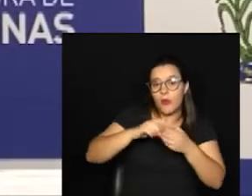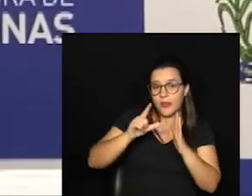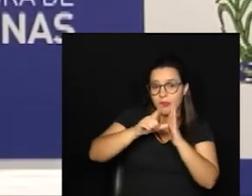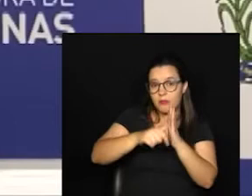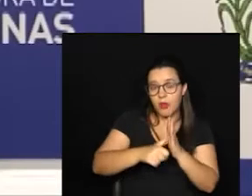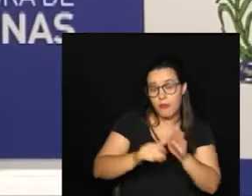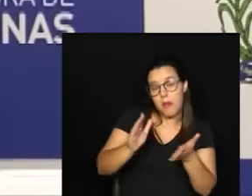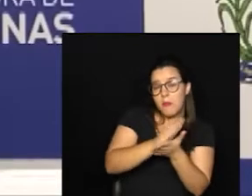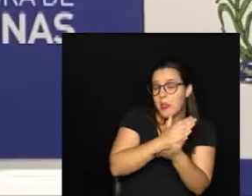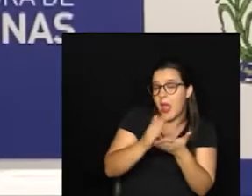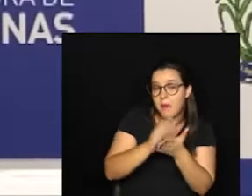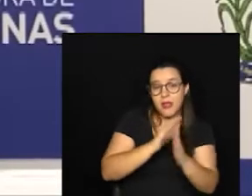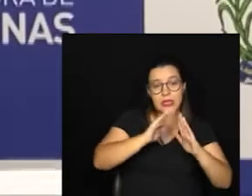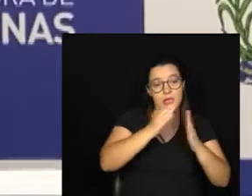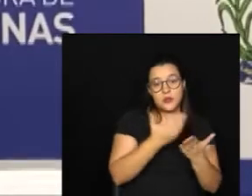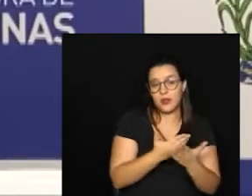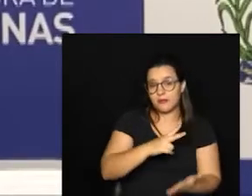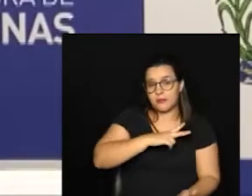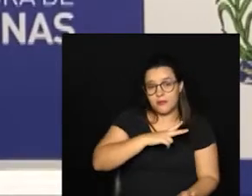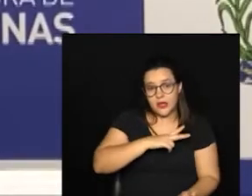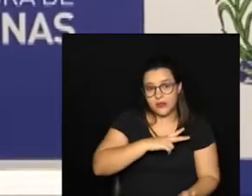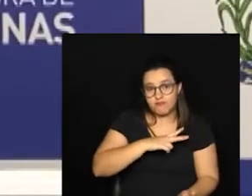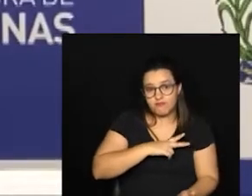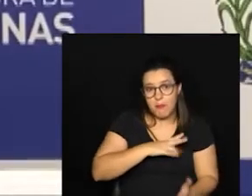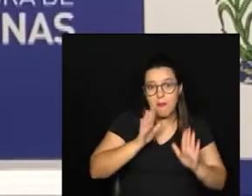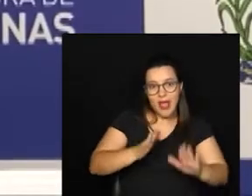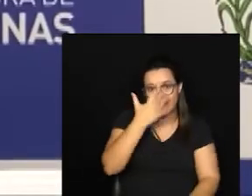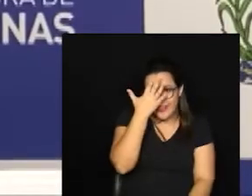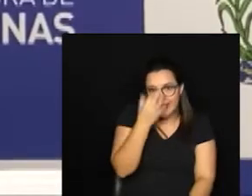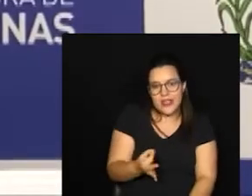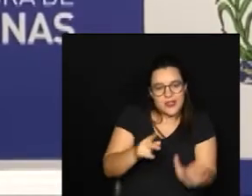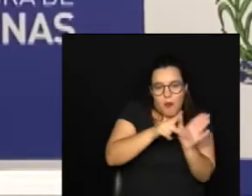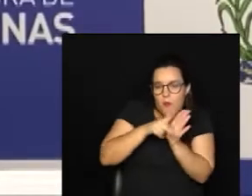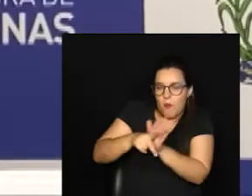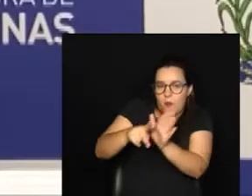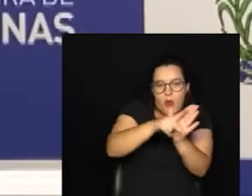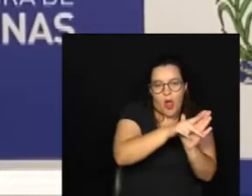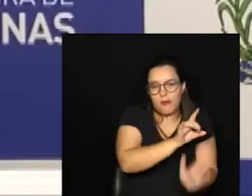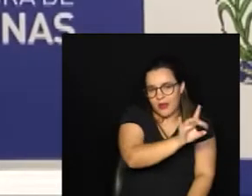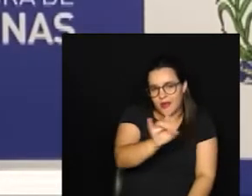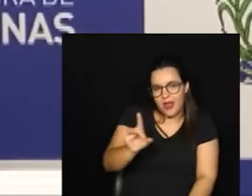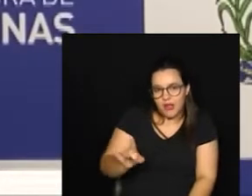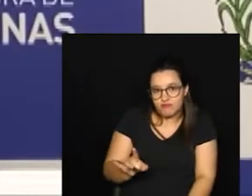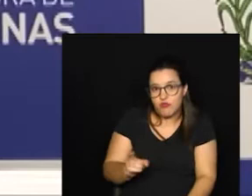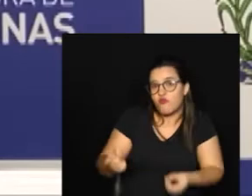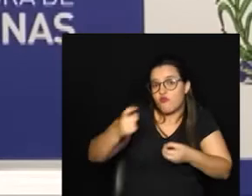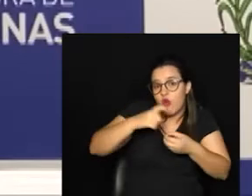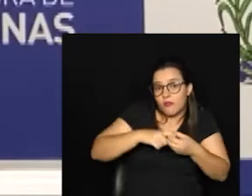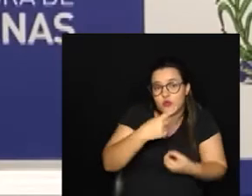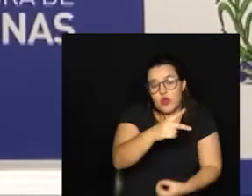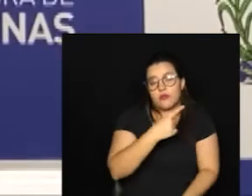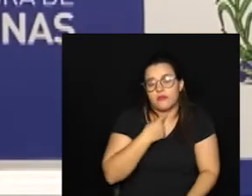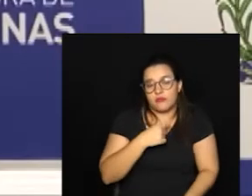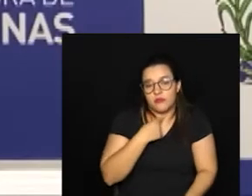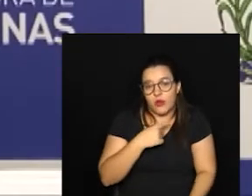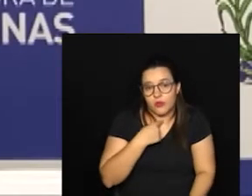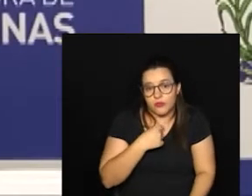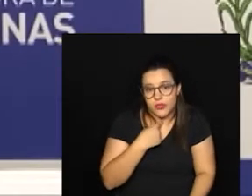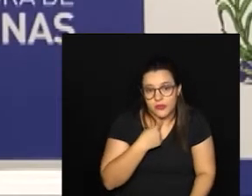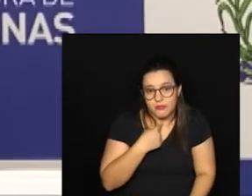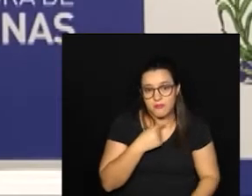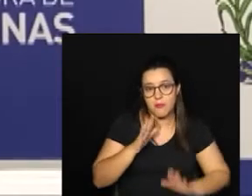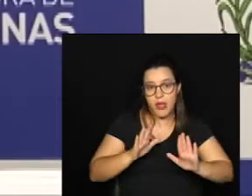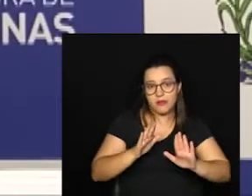escolas particulares, elas são facultativas. Volta se quiser e cada uma escolhe